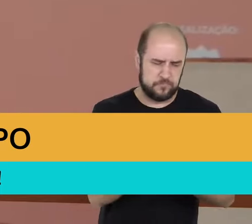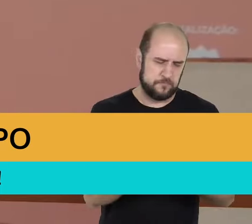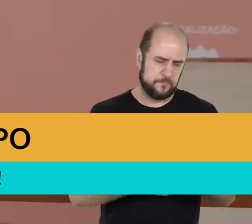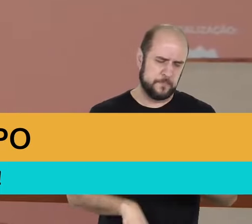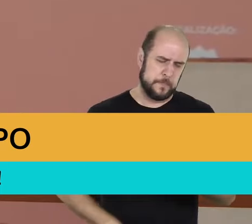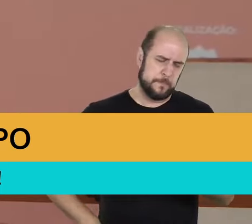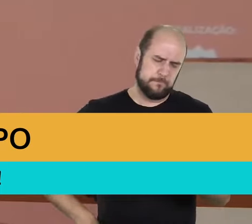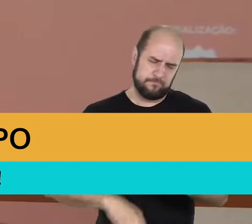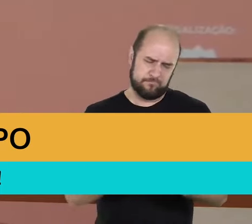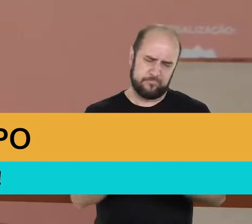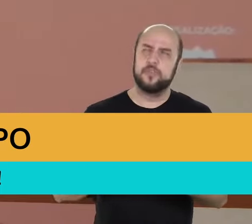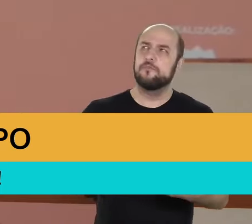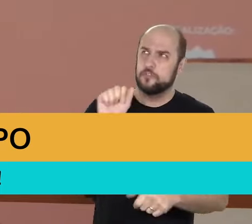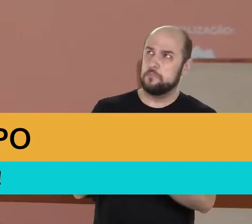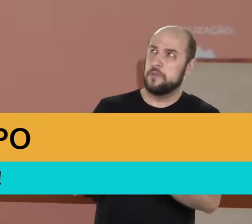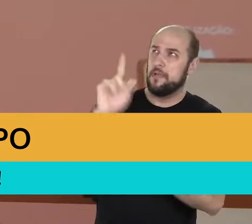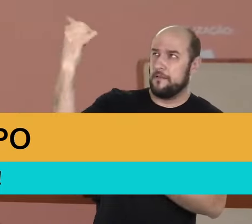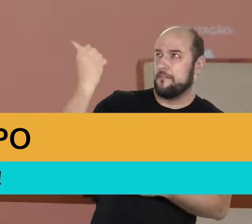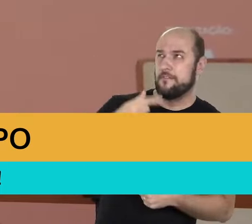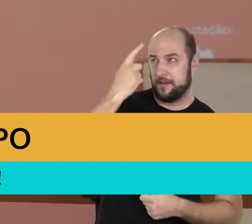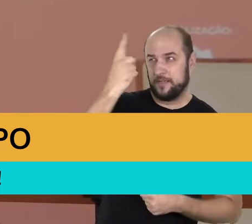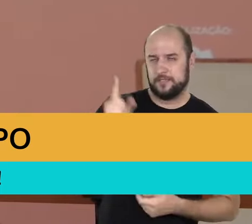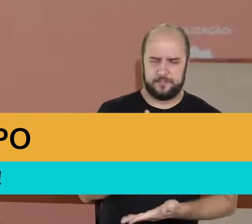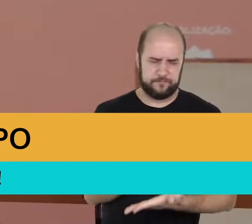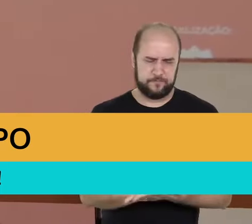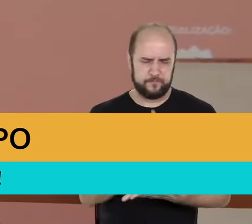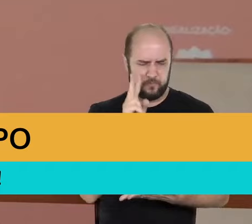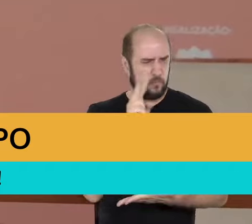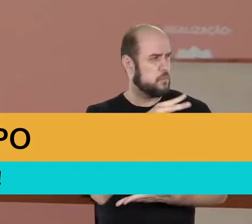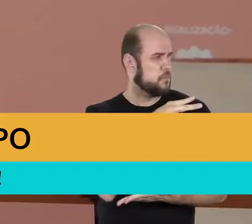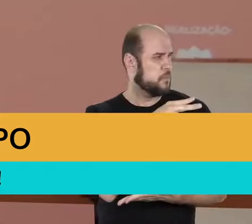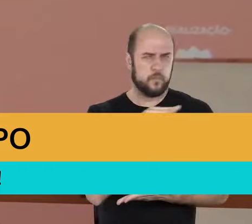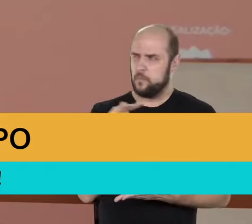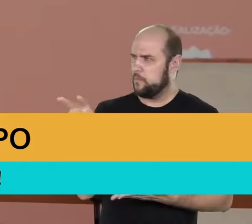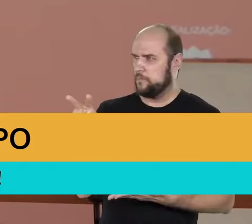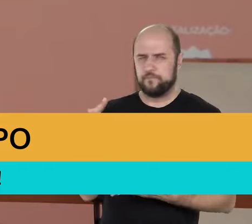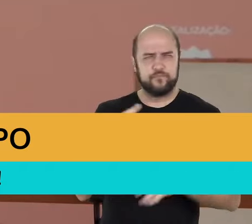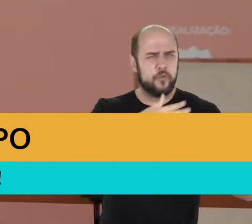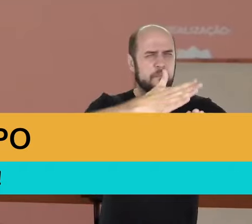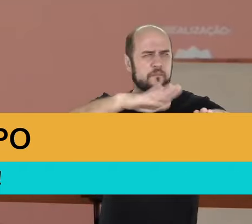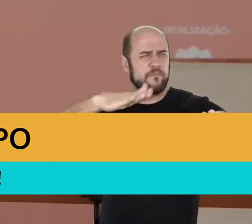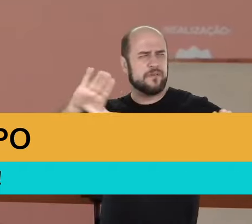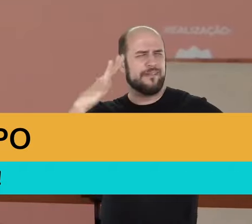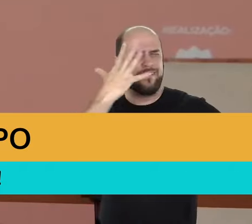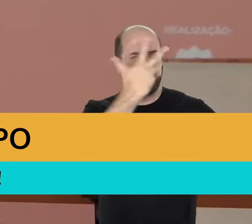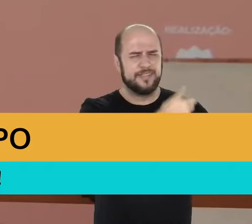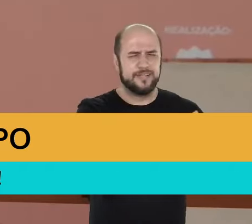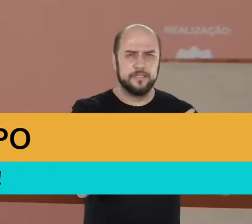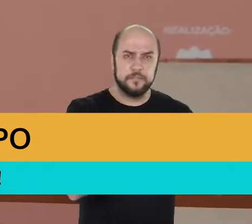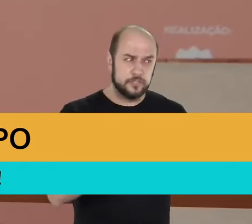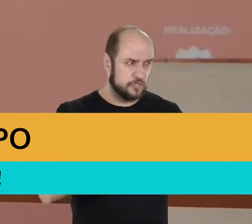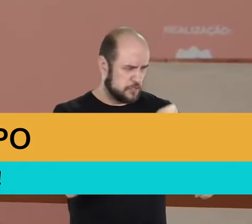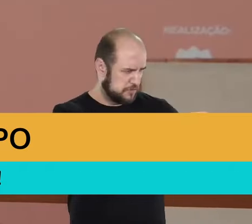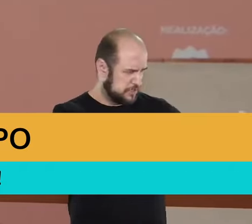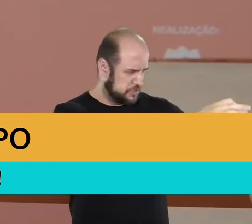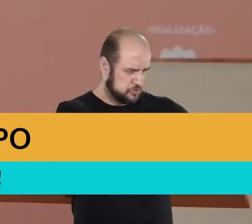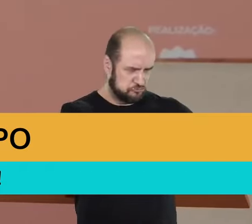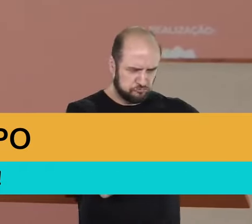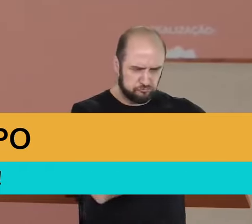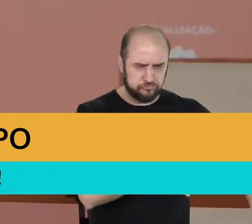coloquei assim, vou ficar aqui até você me dar uma ideia. Aí eu olhei para o lado, a praia era linda e tinha uns lixos. Eu olhei e